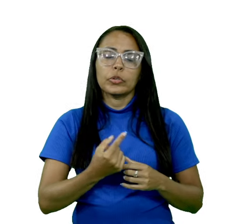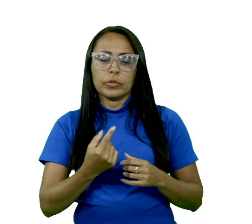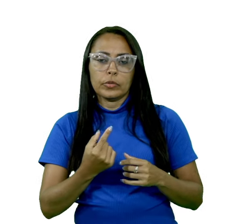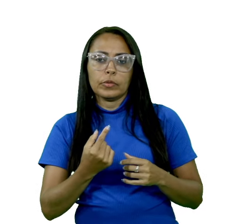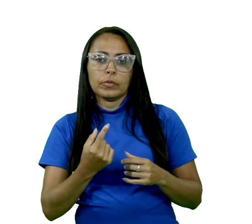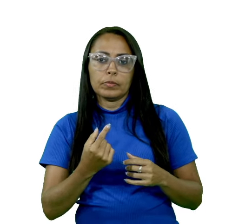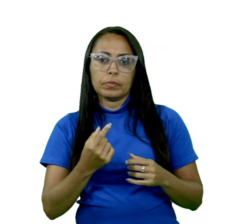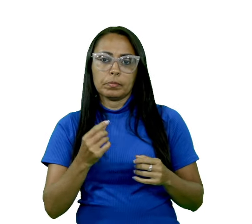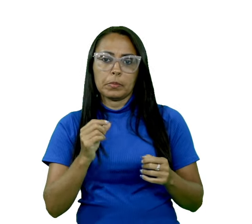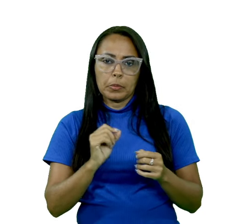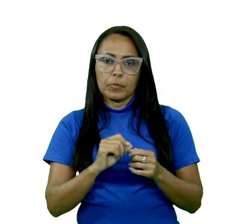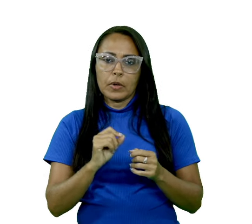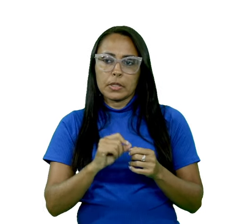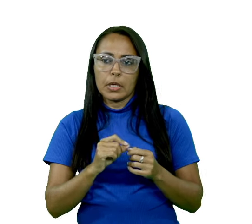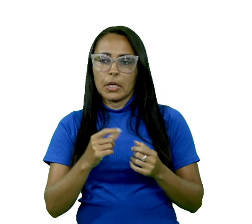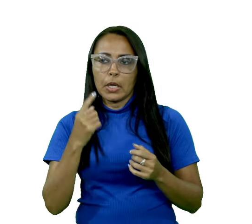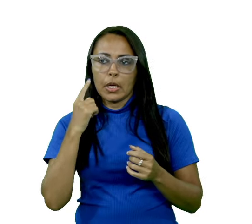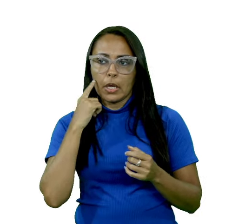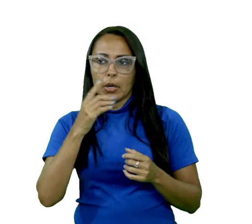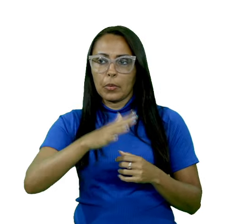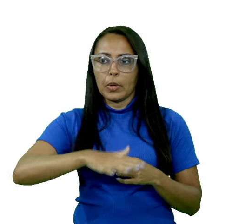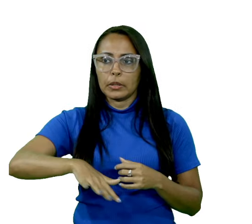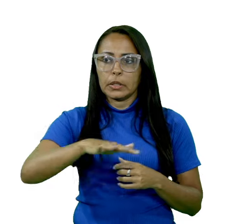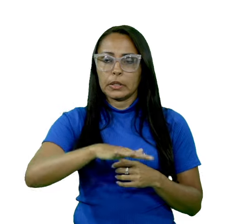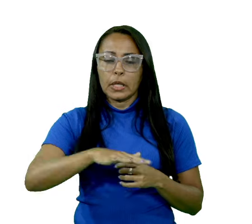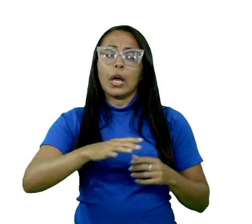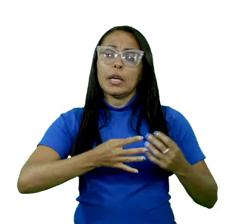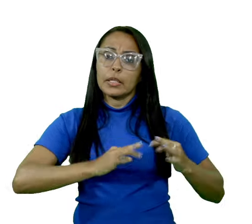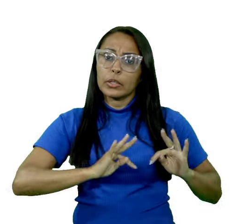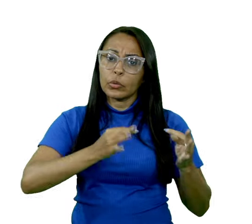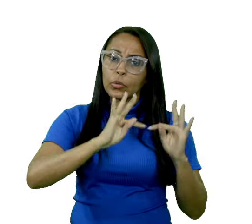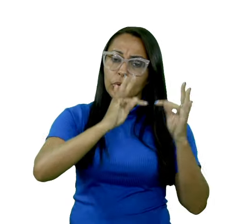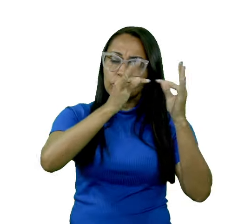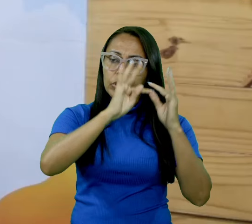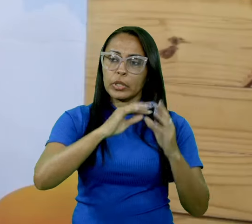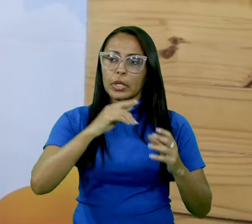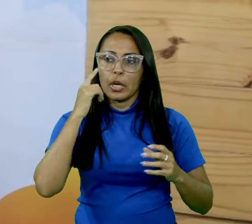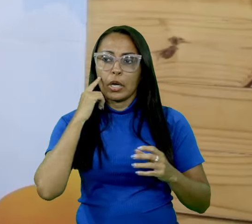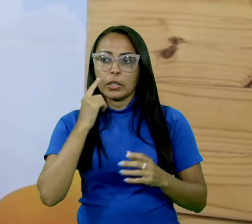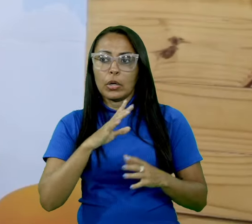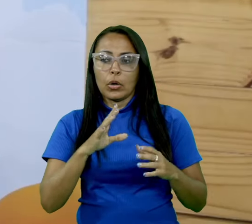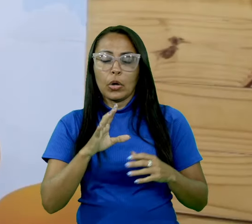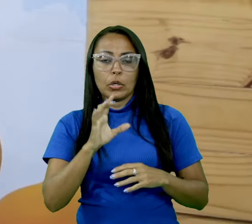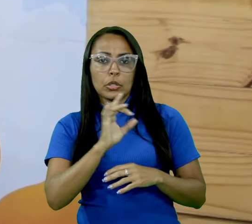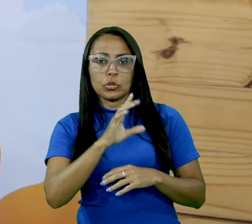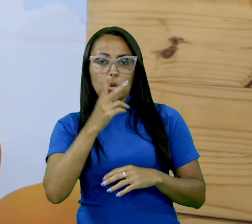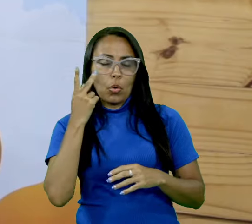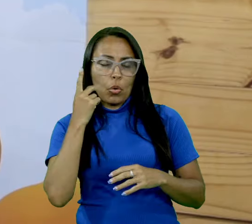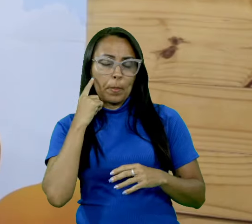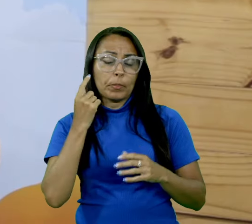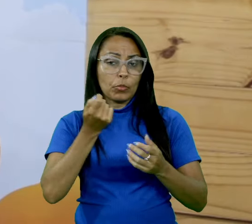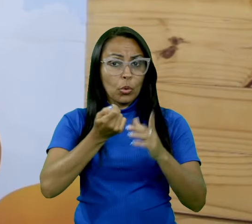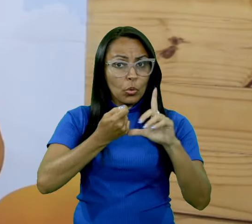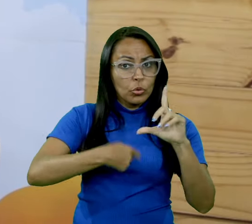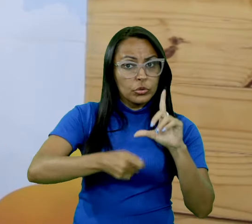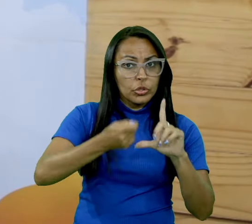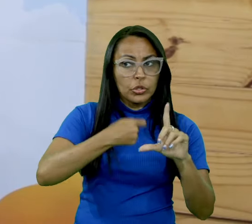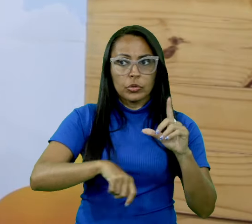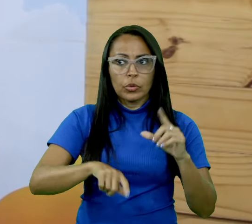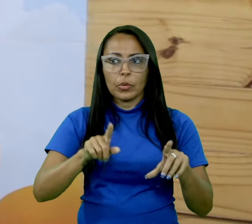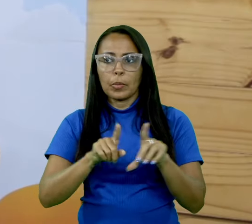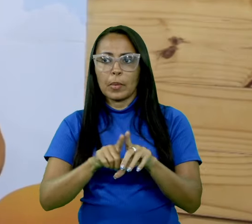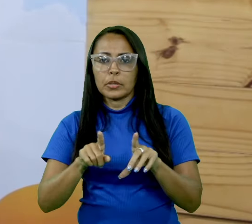um parêntese, né? Trazendo aí a importância da tecnologia como um aspecto não só de aperfeiçoamento logístico, mas também de